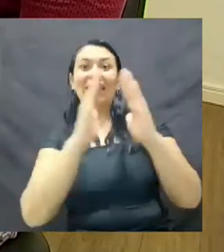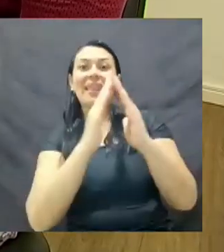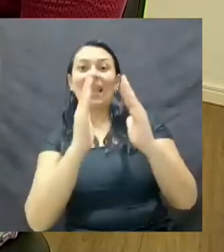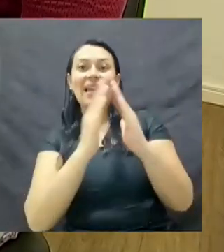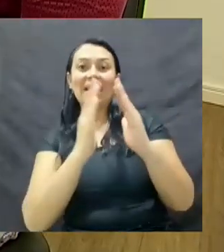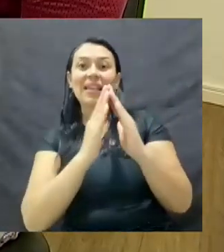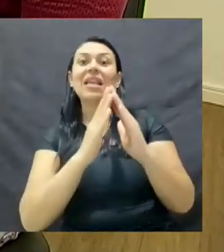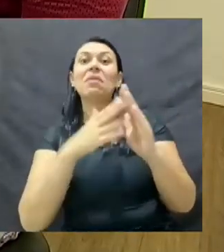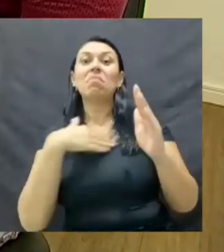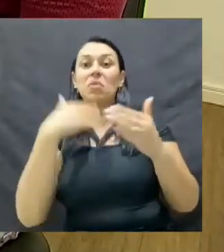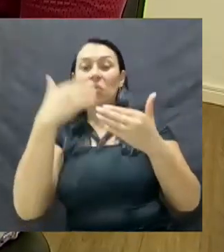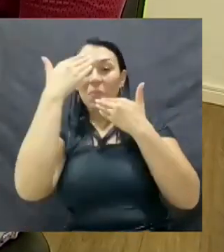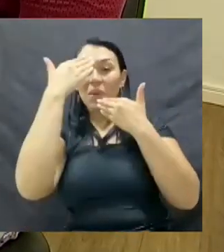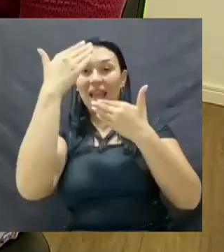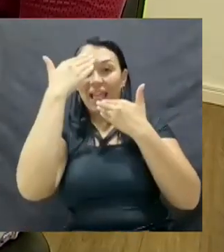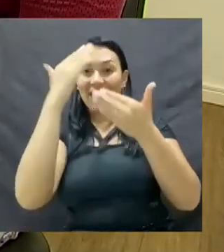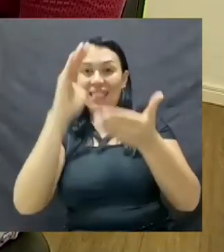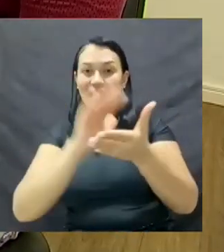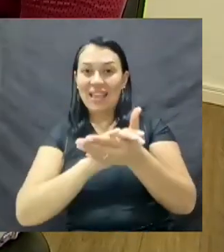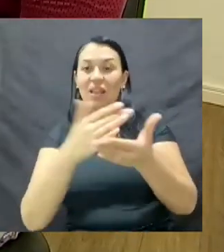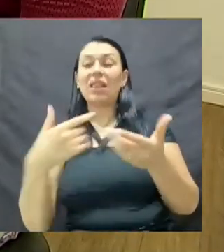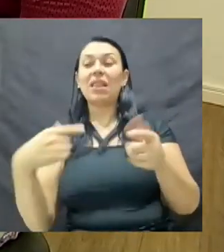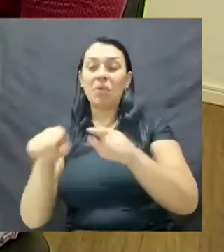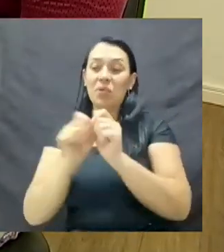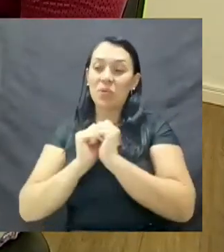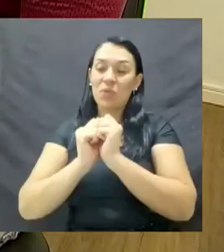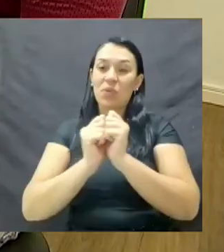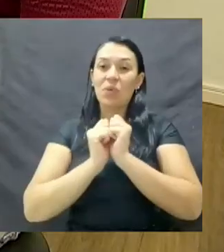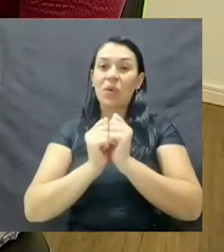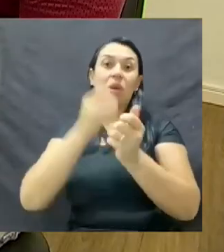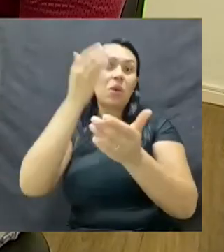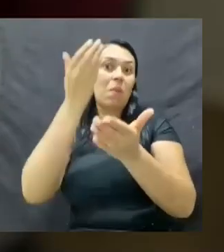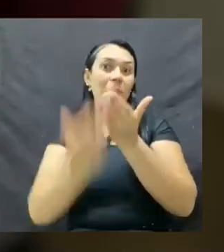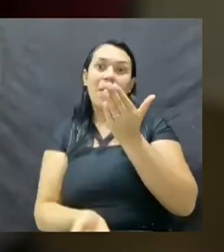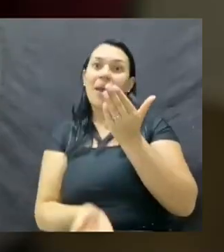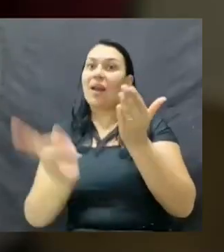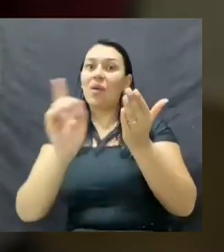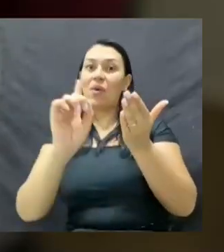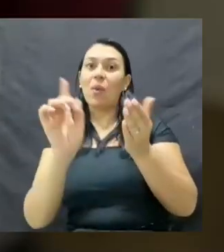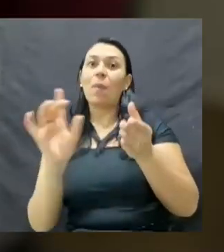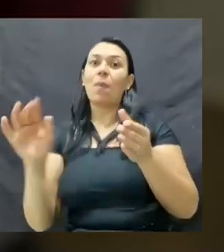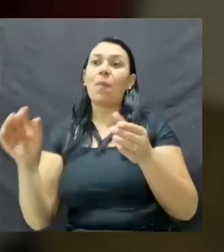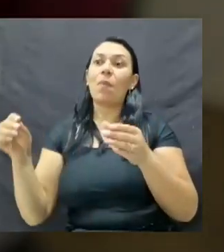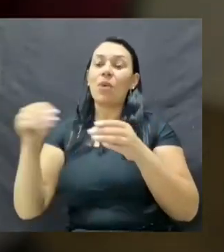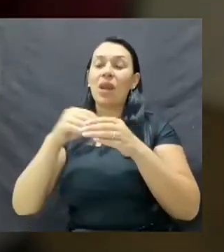e pela sua companhia. Não perca o próximo Por Dentro da Câmara. Um abraço.